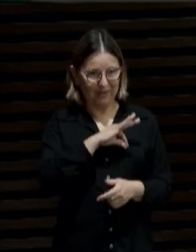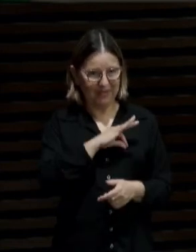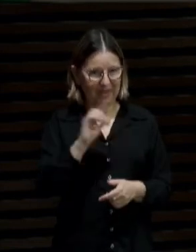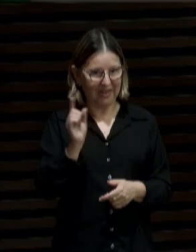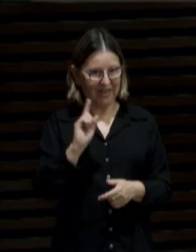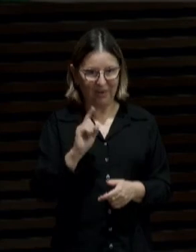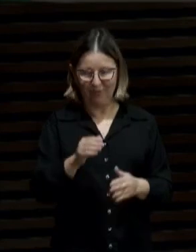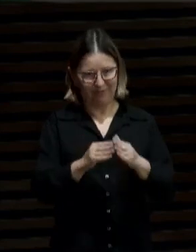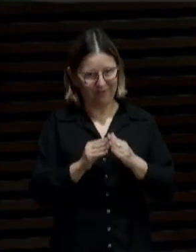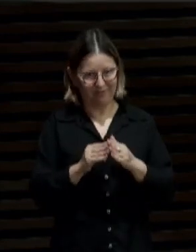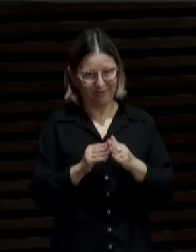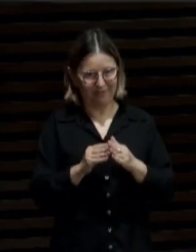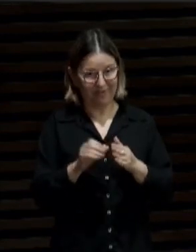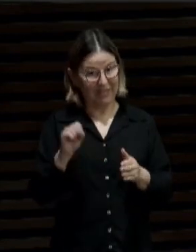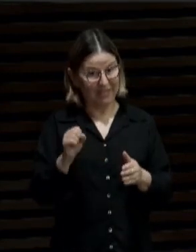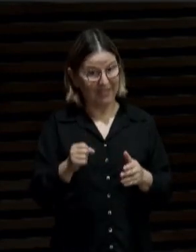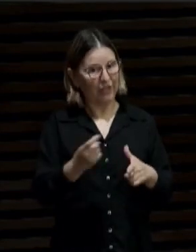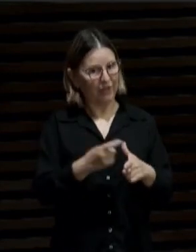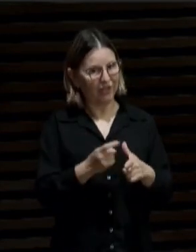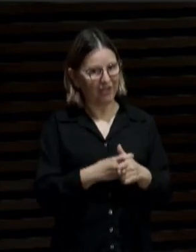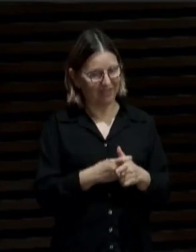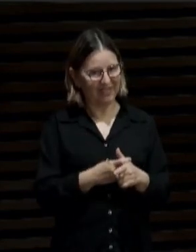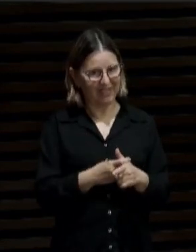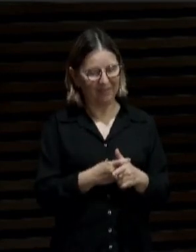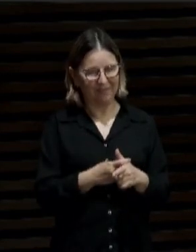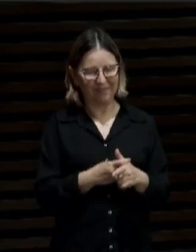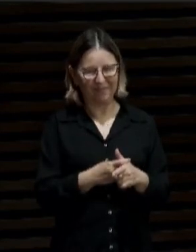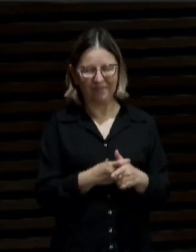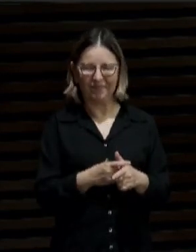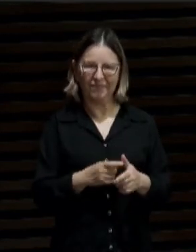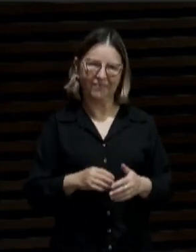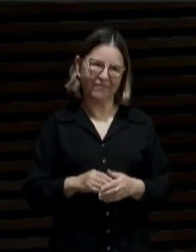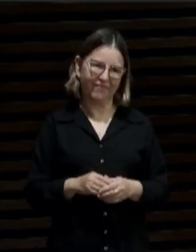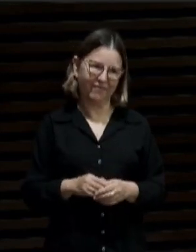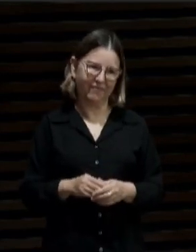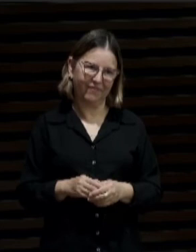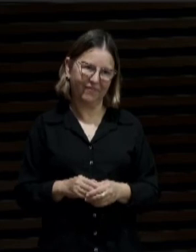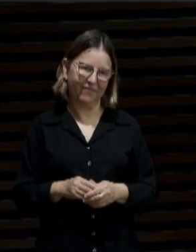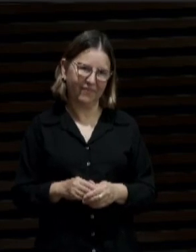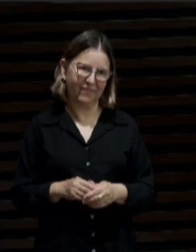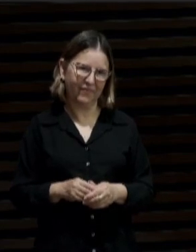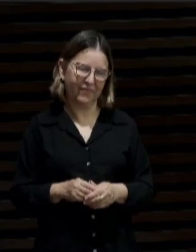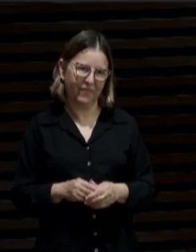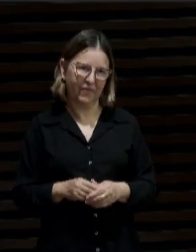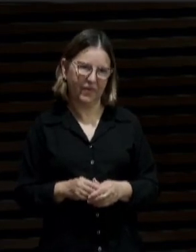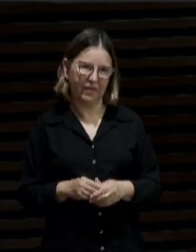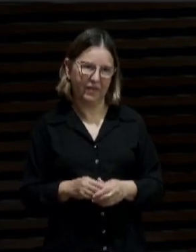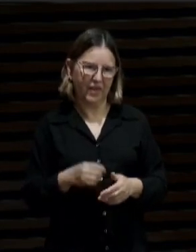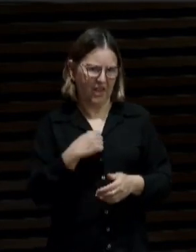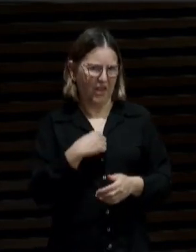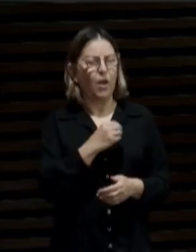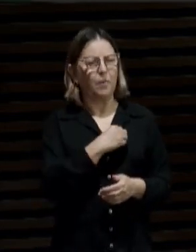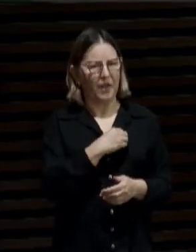e sim como dívida. É a ideia da compensação, sabe? Eu pequei? Não, eu pequei. Ninguém é perfeito, né?